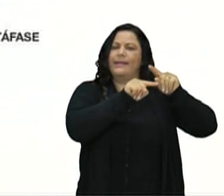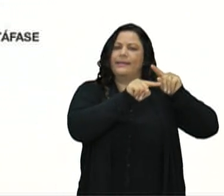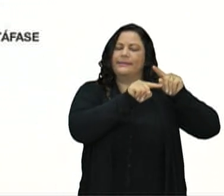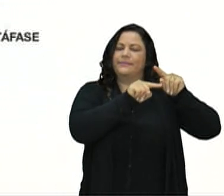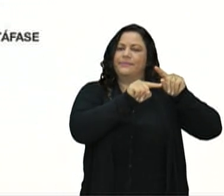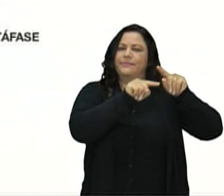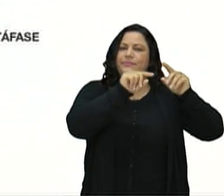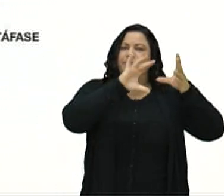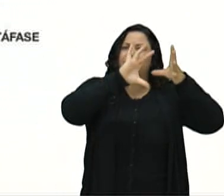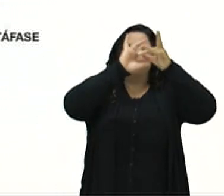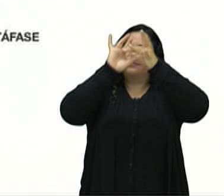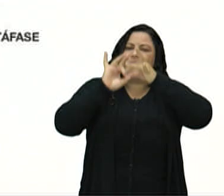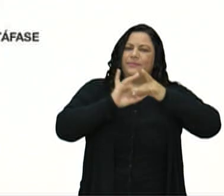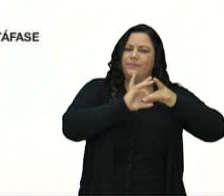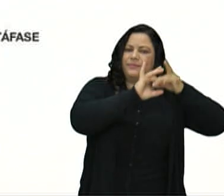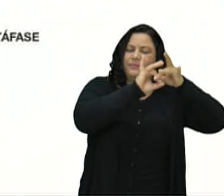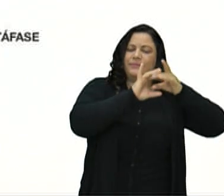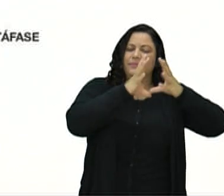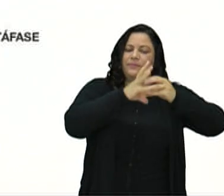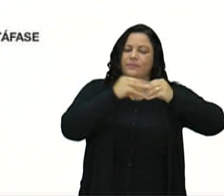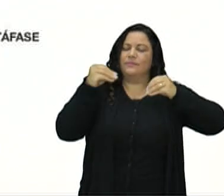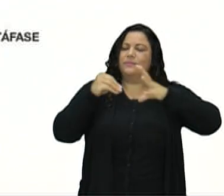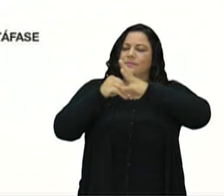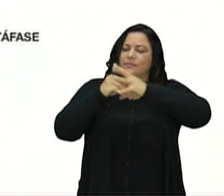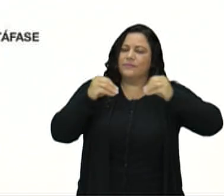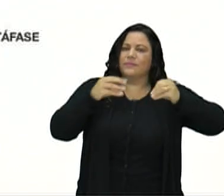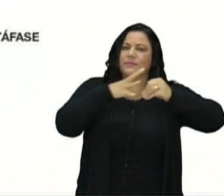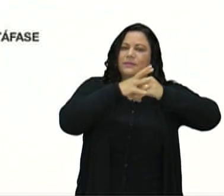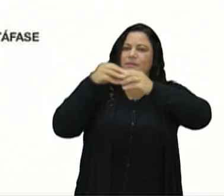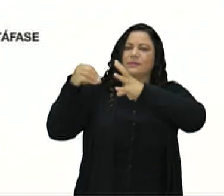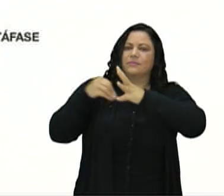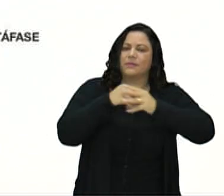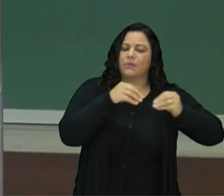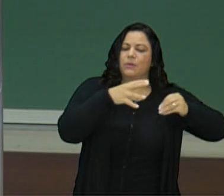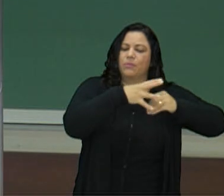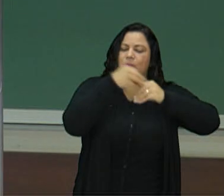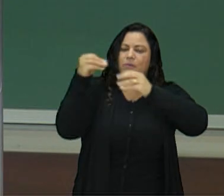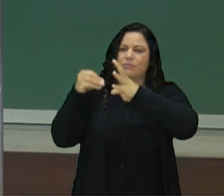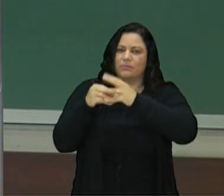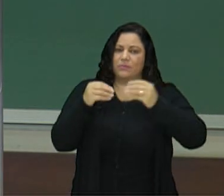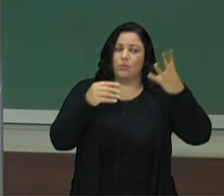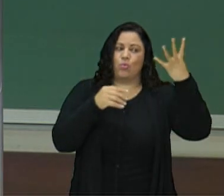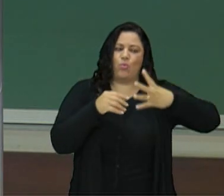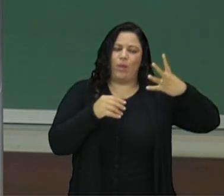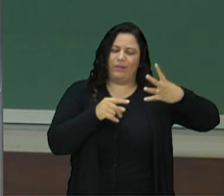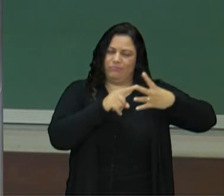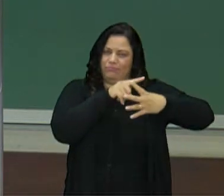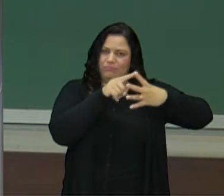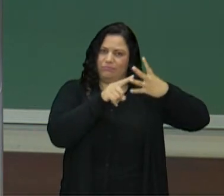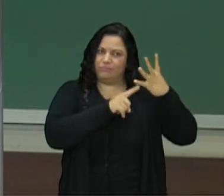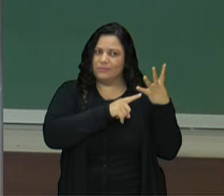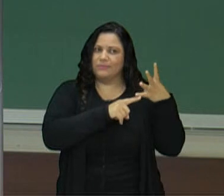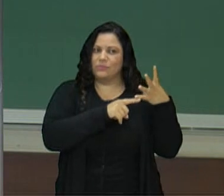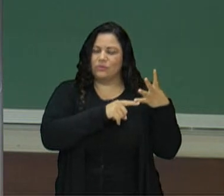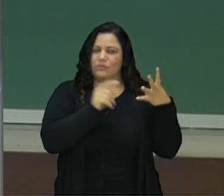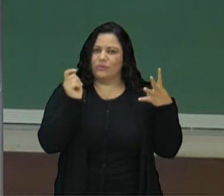multiplicação. Essa multiplicação, 4 etapas. Prófase, metáfase, anáfase, telófase.